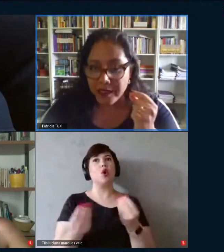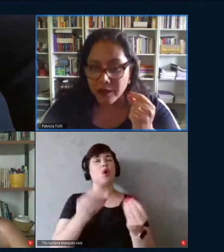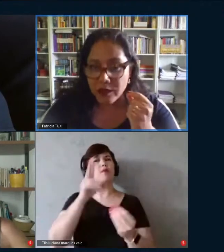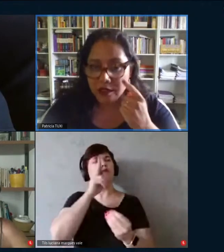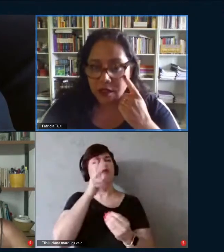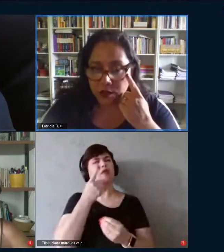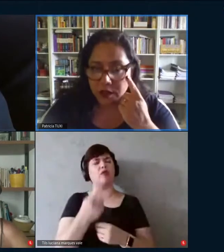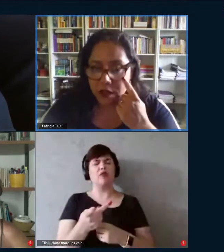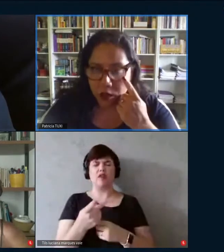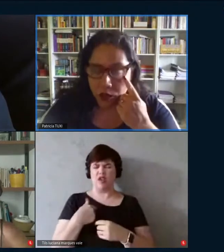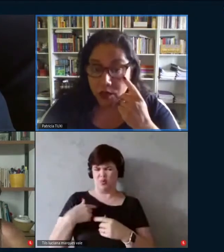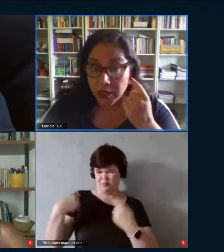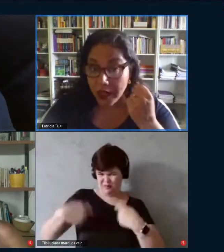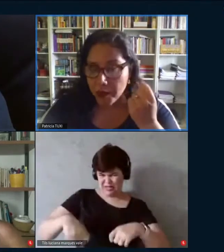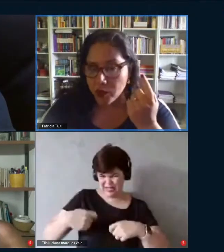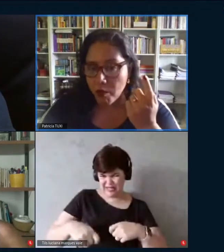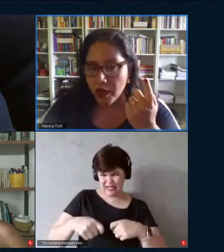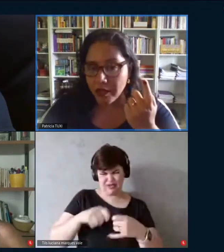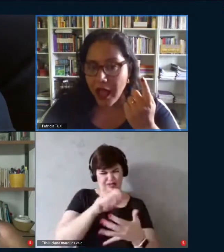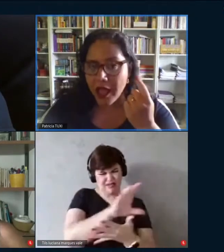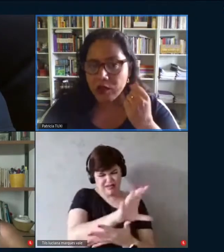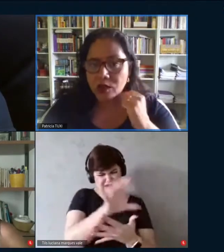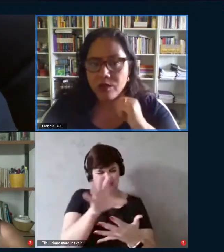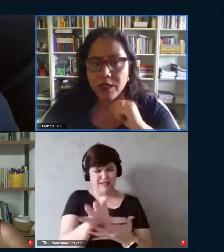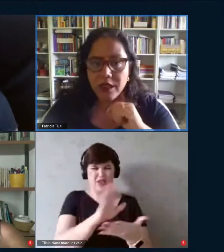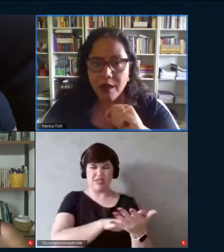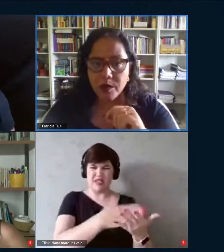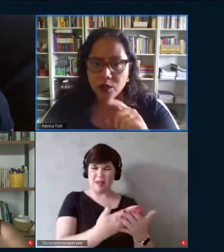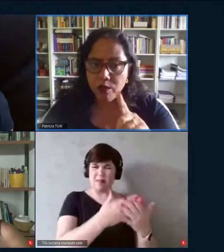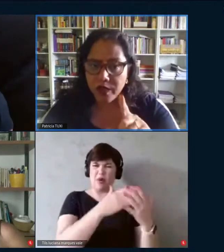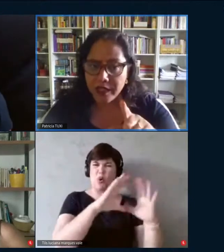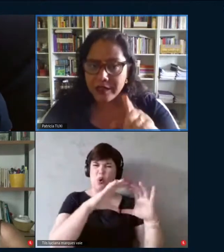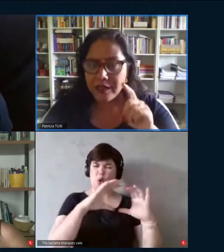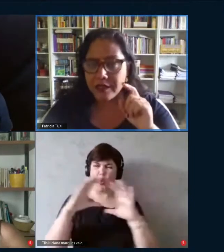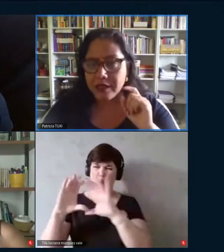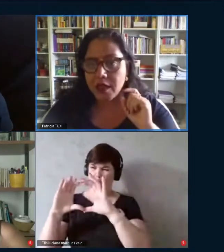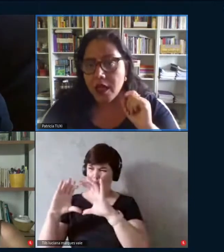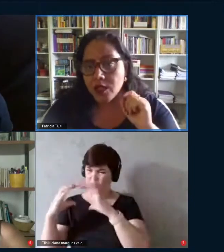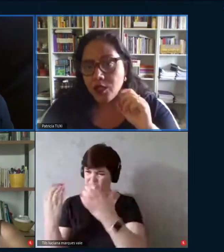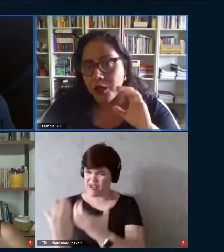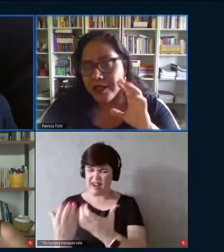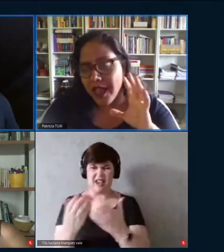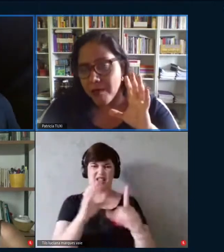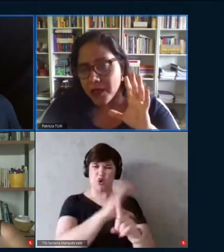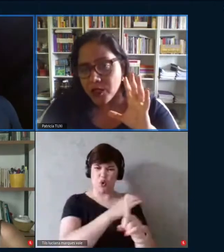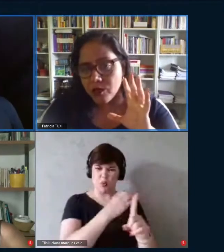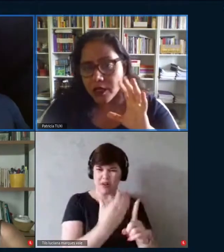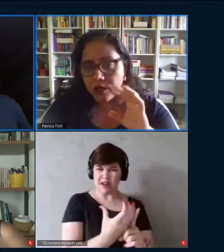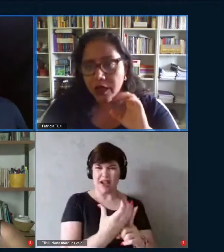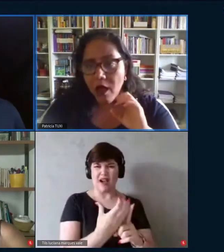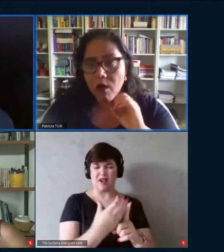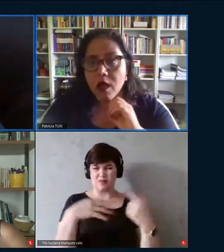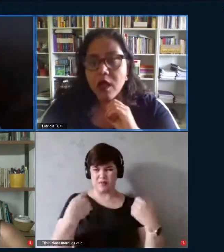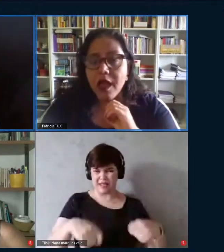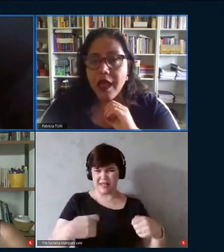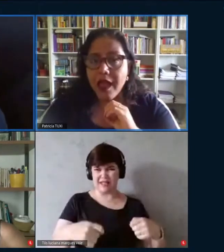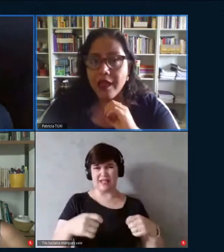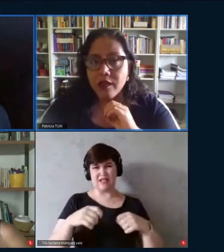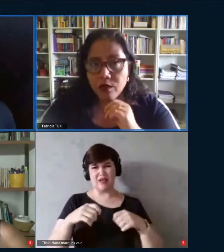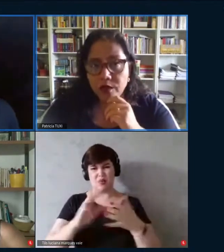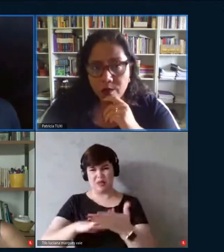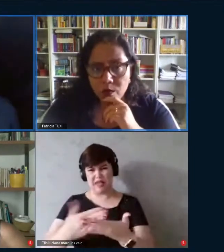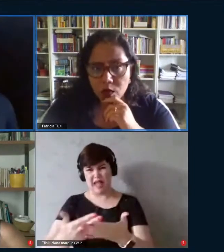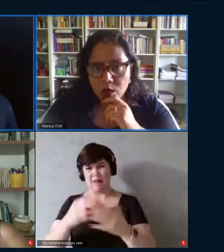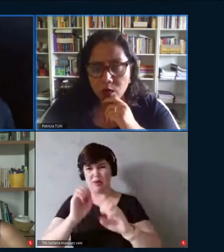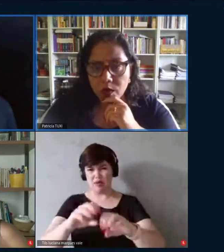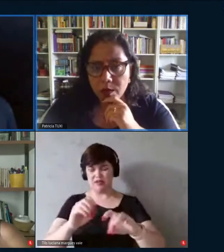mas eu preciso dessa divisão de um intérprete comunitário, de um intérprete conferencista, de um intérprete educacional?